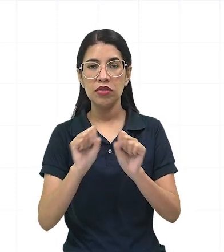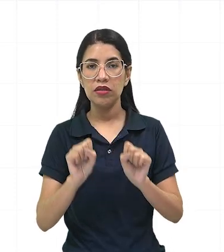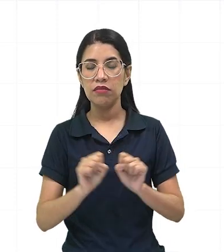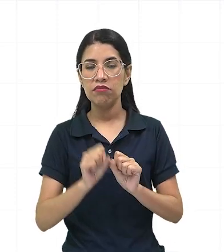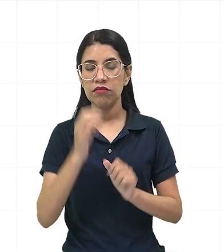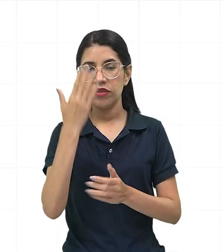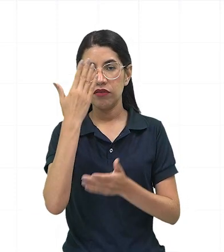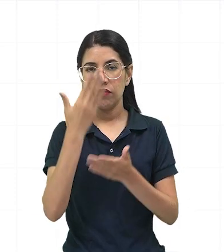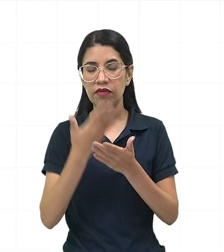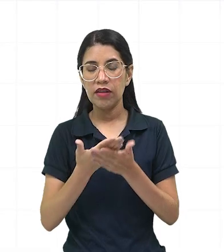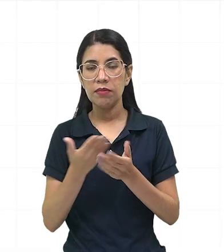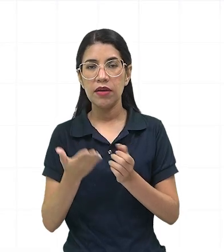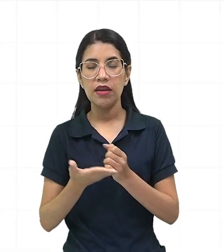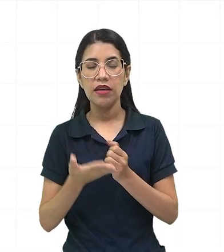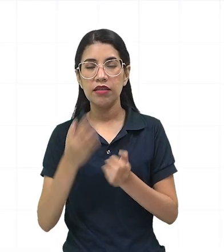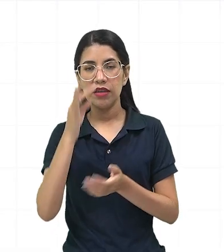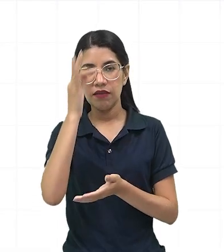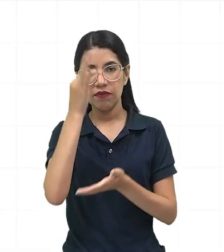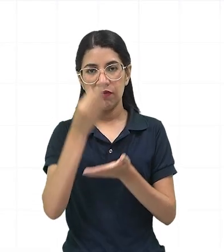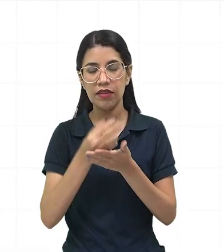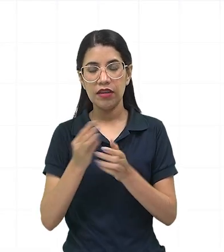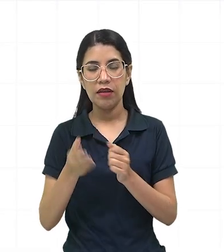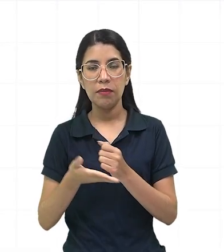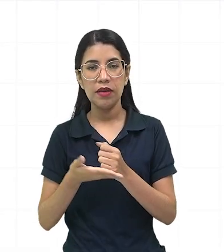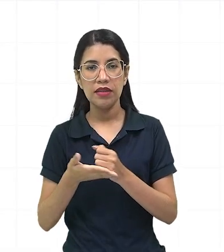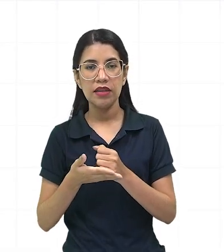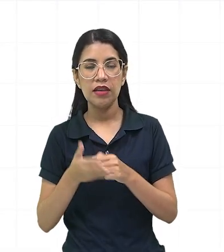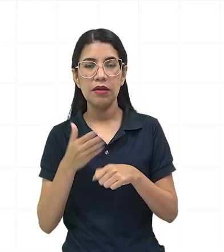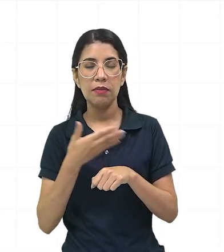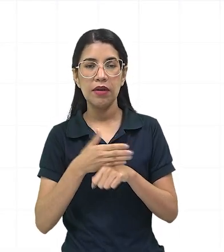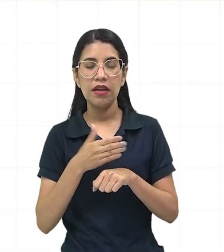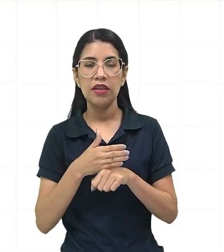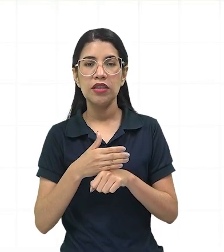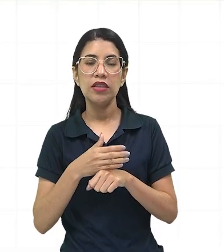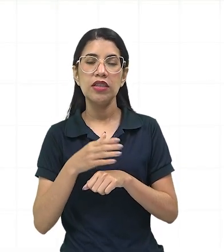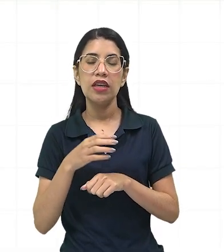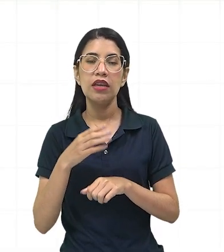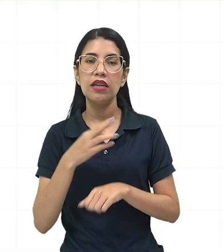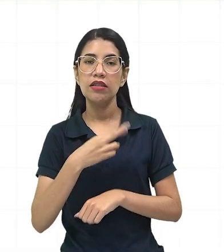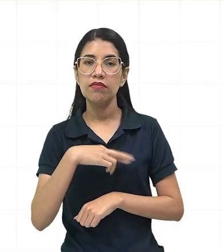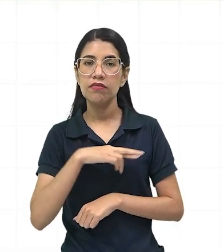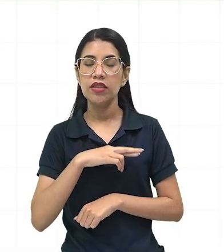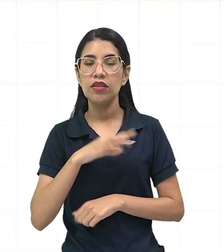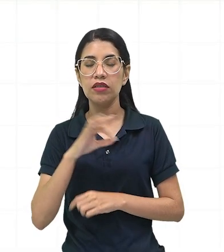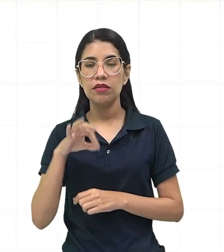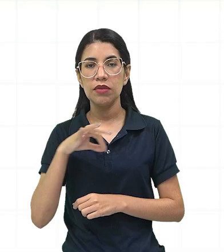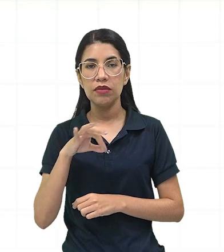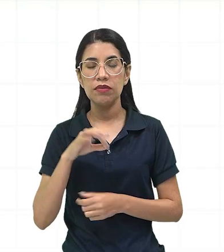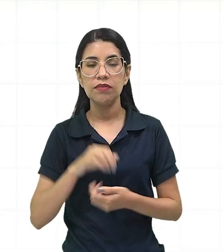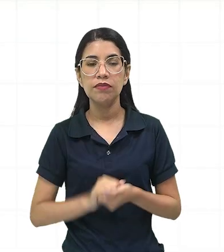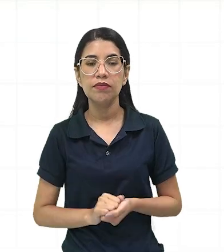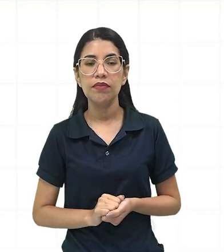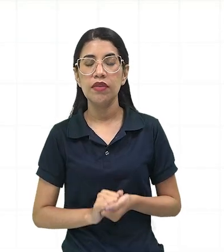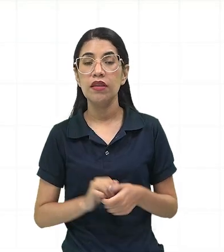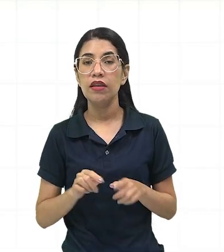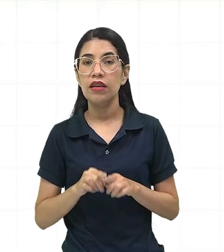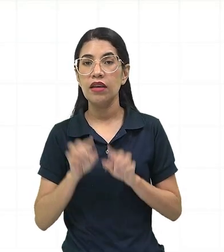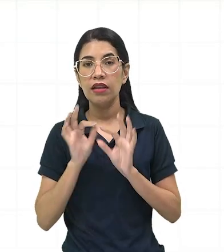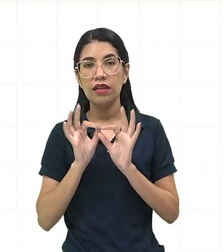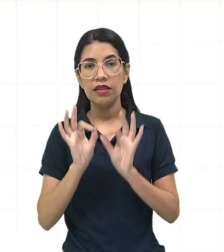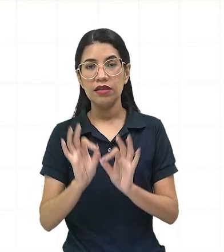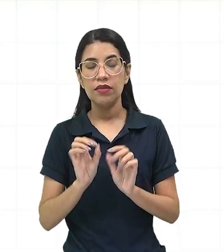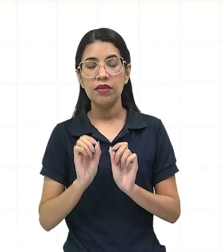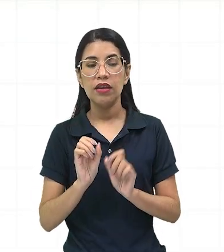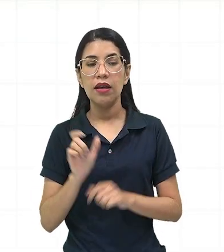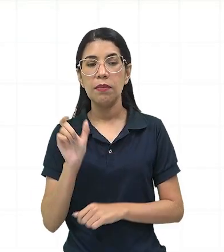e adoração baseada em crenças e práticas espirituais. Eu queria colocar só uma atenção muito especial em